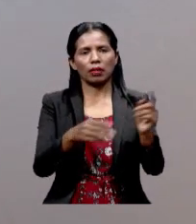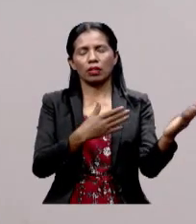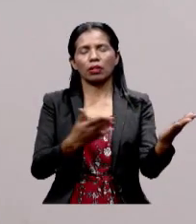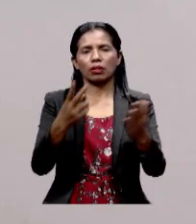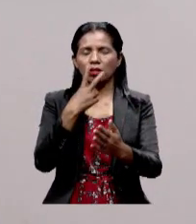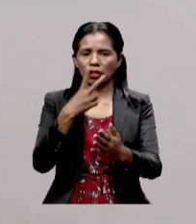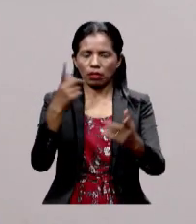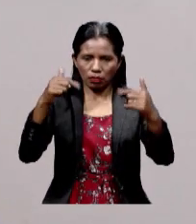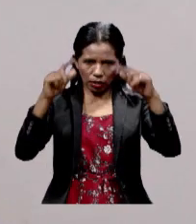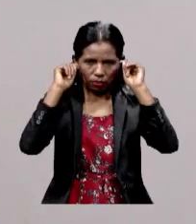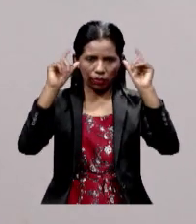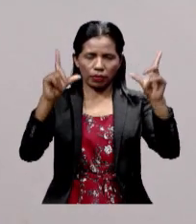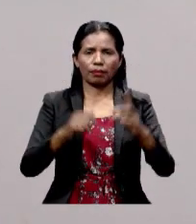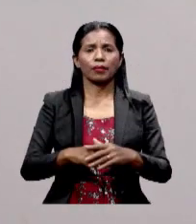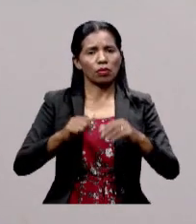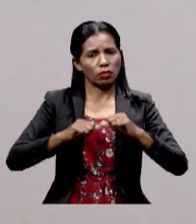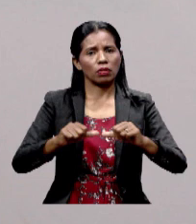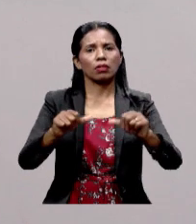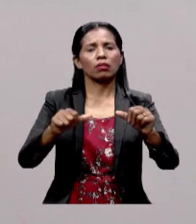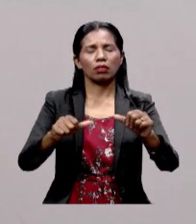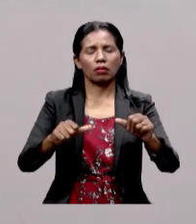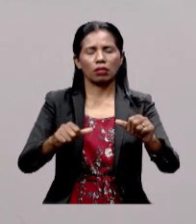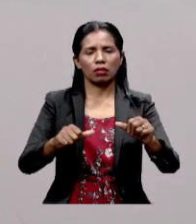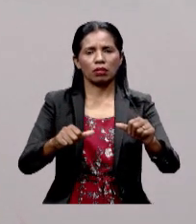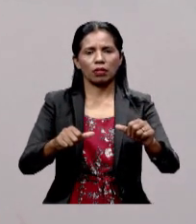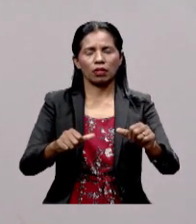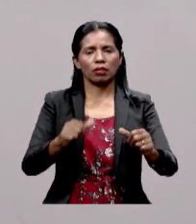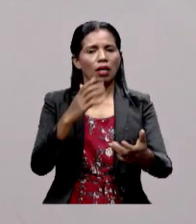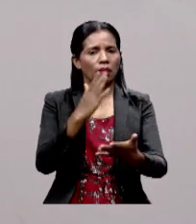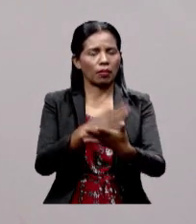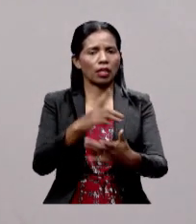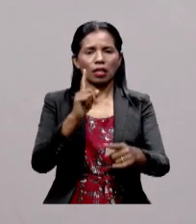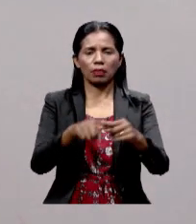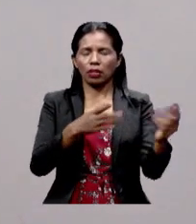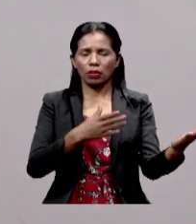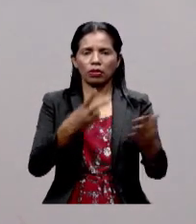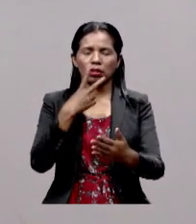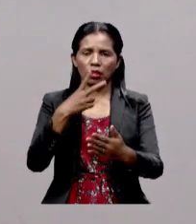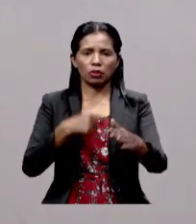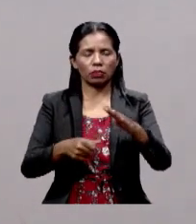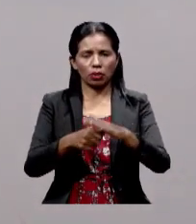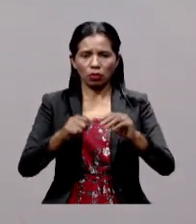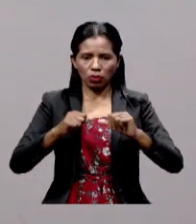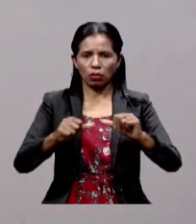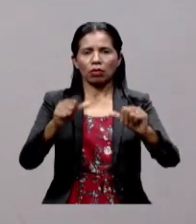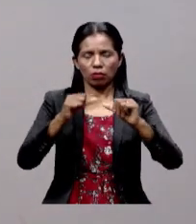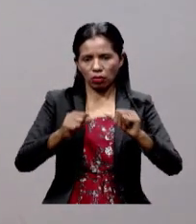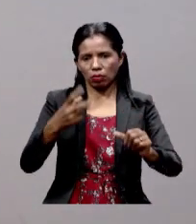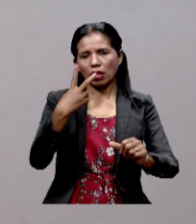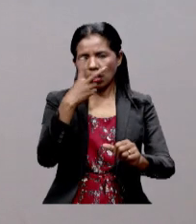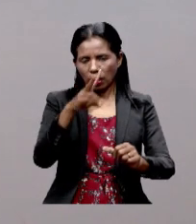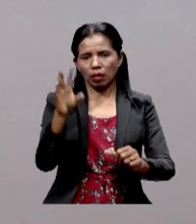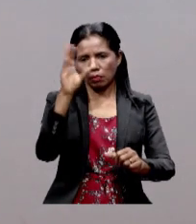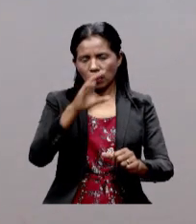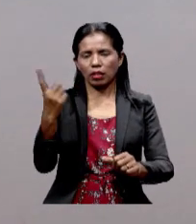mos. Continuação a apreensão de cigarro ilegal, né, mas se continua a atuação na FATI. Agora, precisa